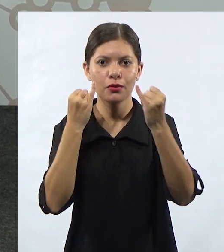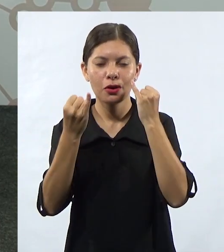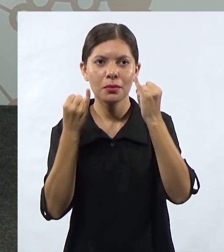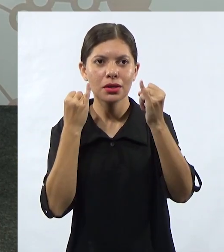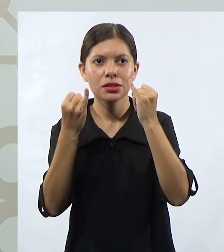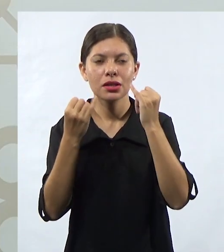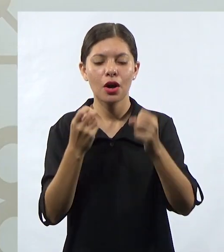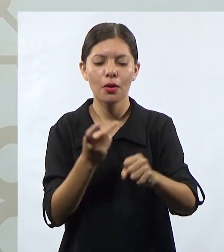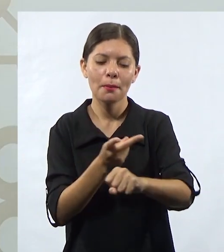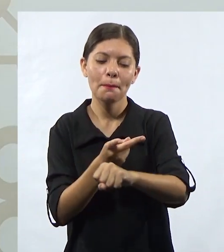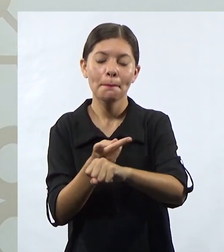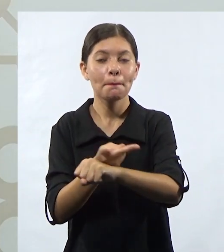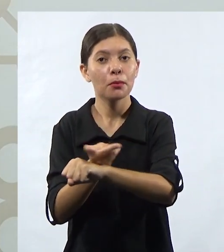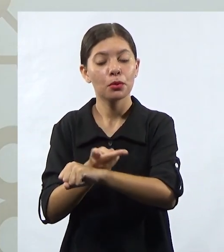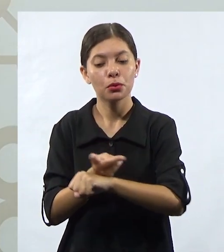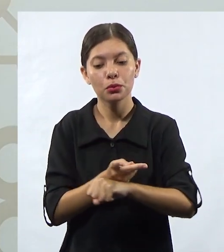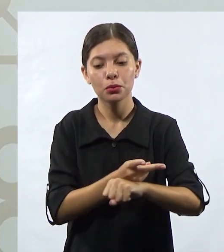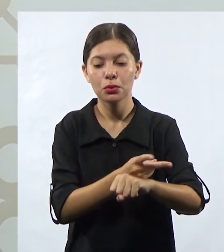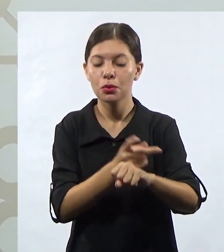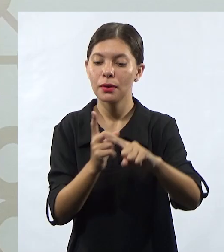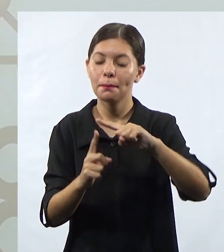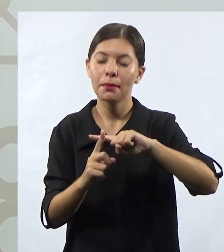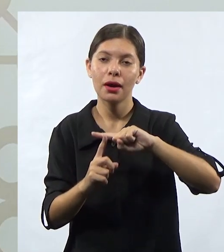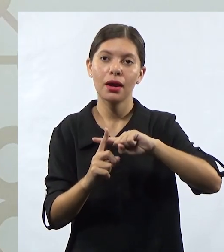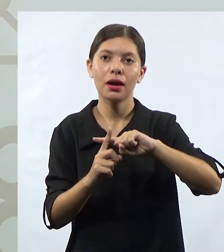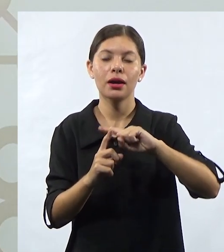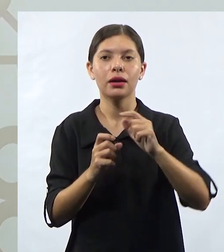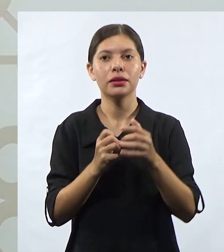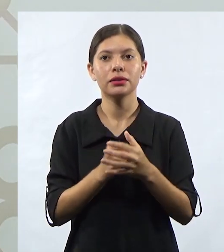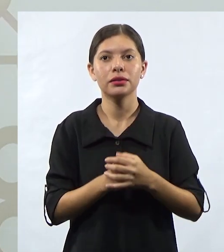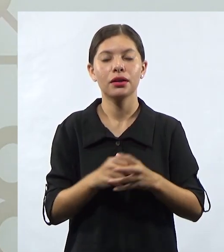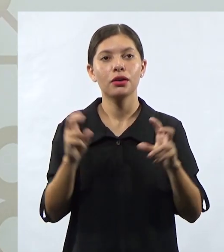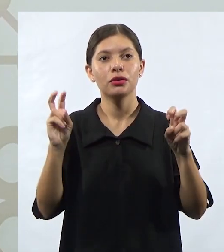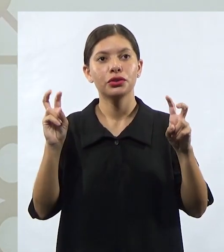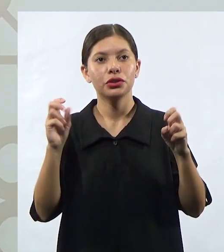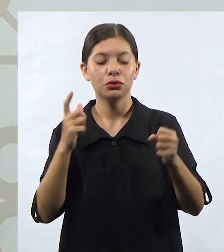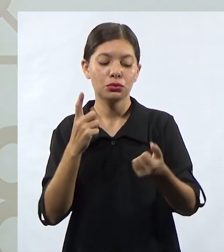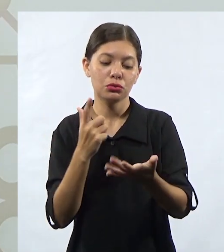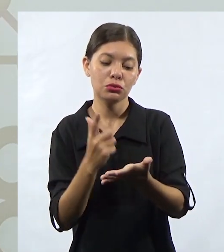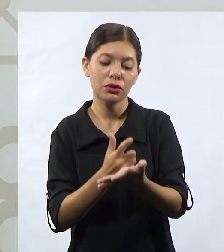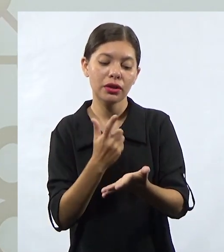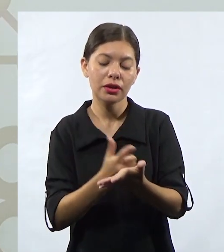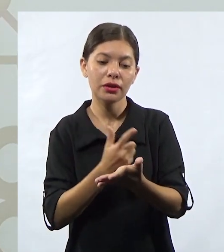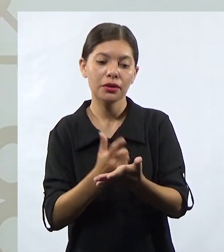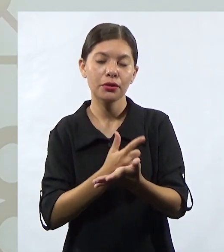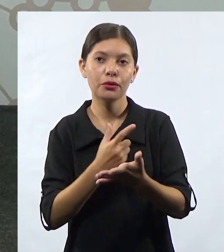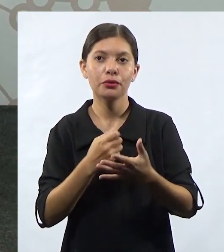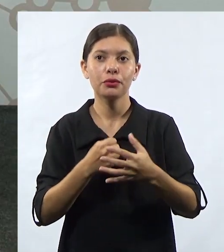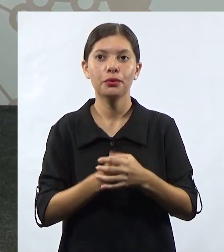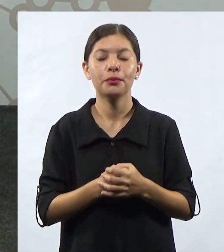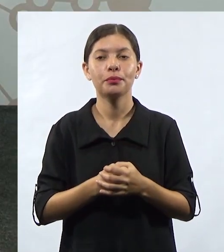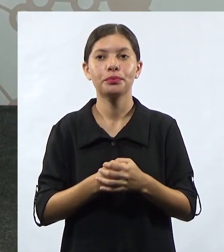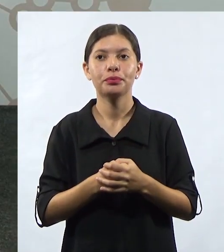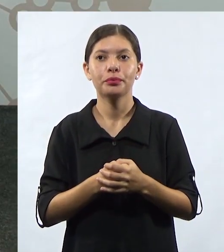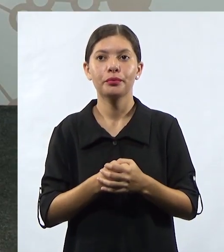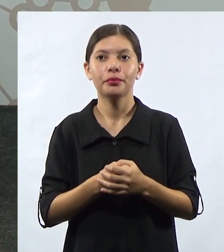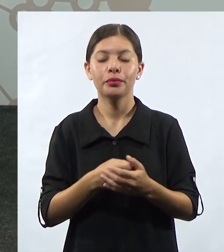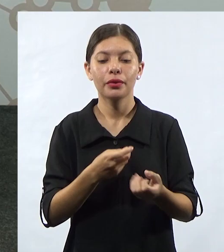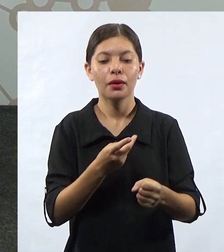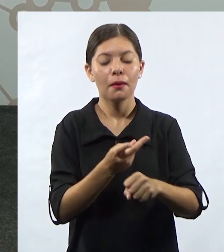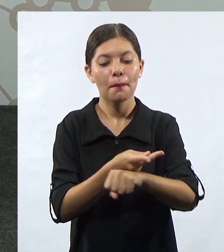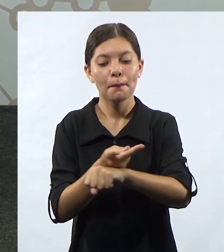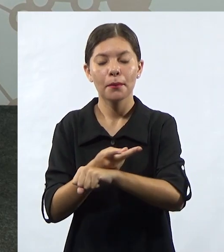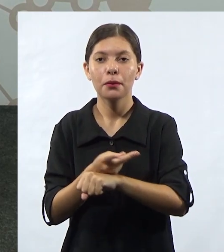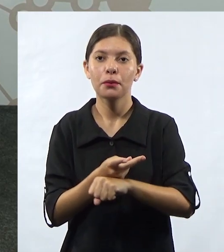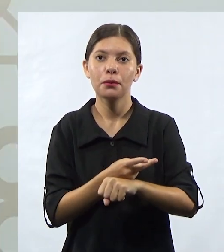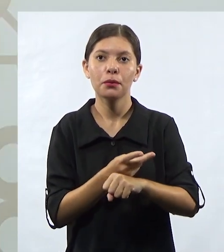de um livro que você queira, o que você acha importante, ou consulta um site, um link, alguma coisa assim. Mas